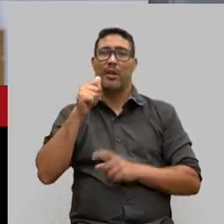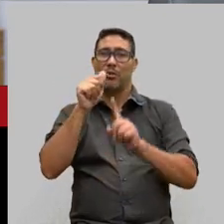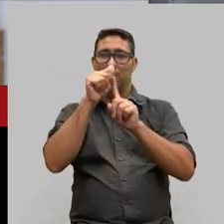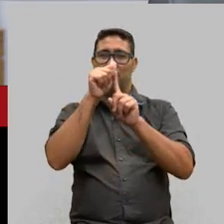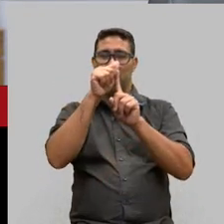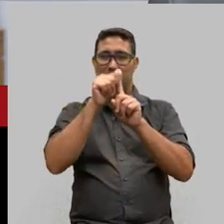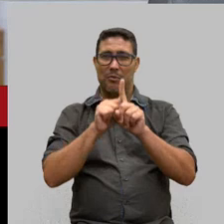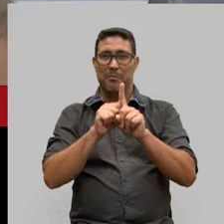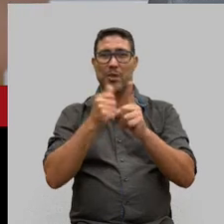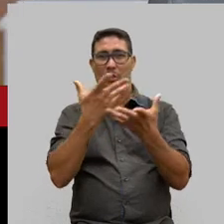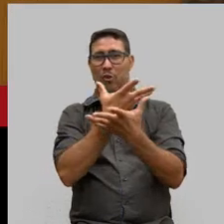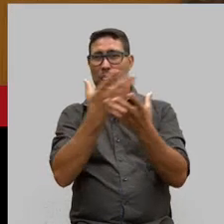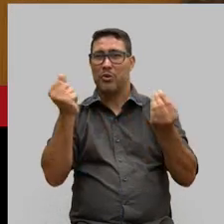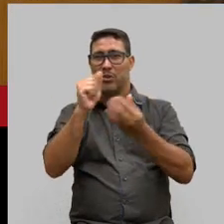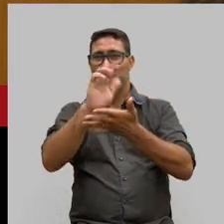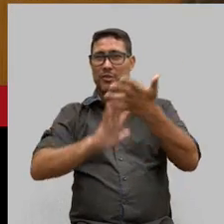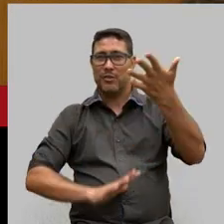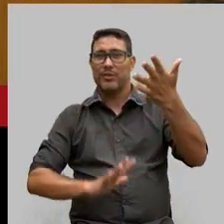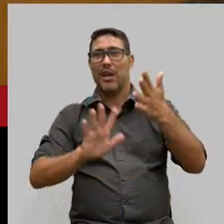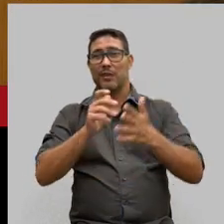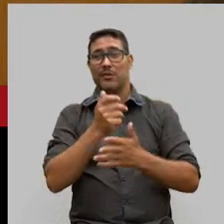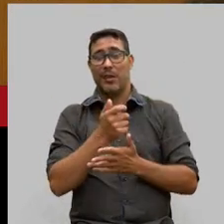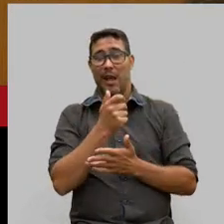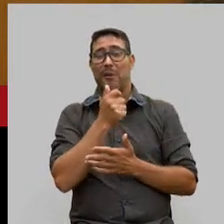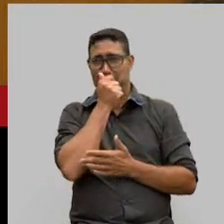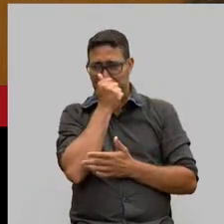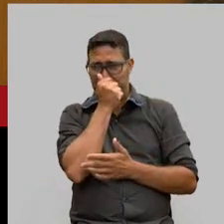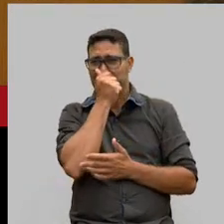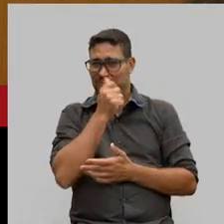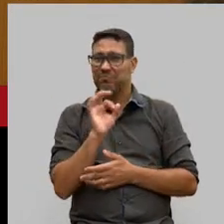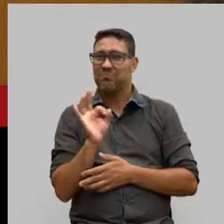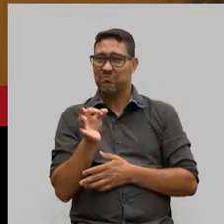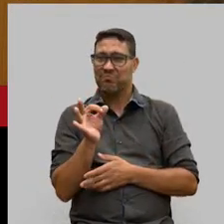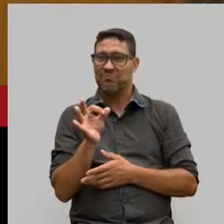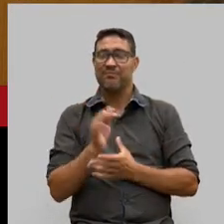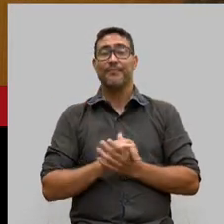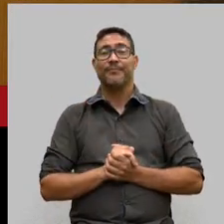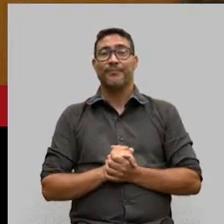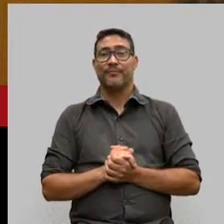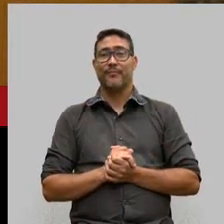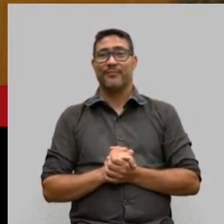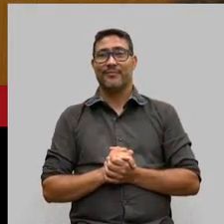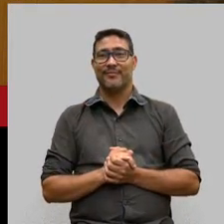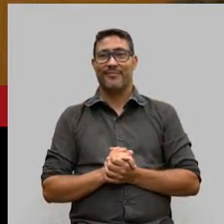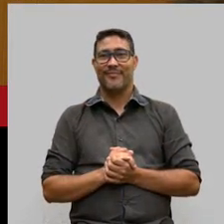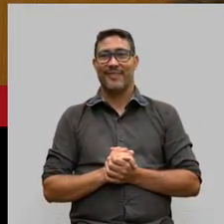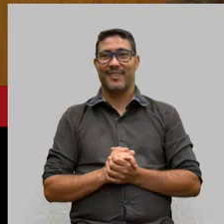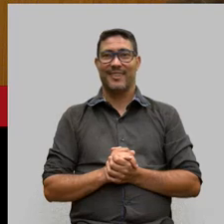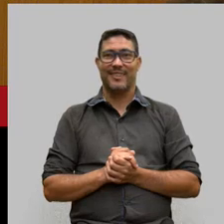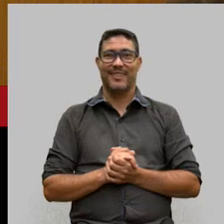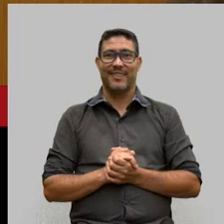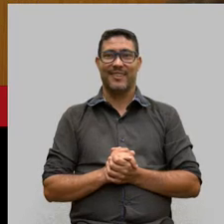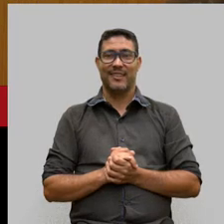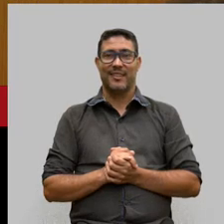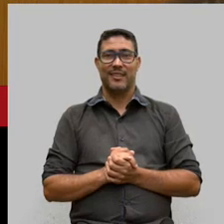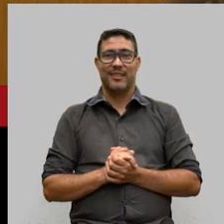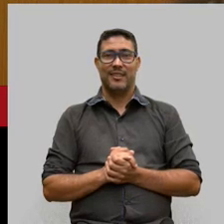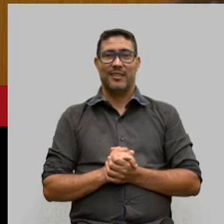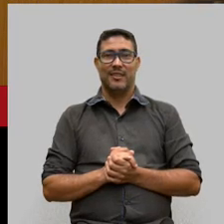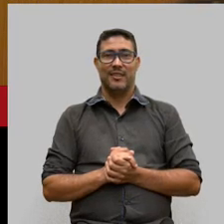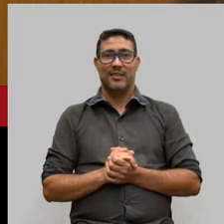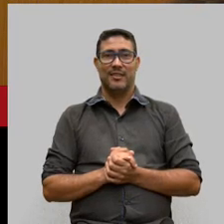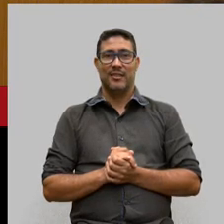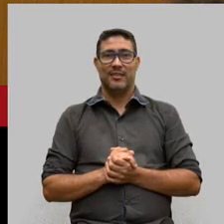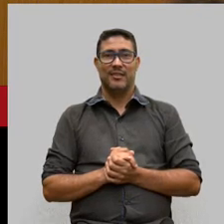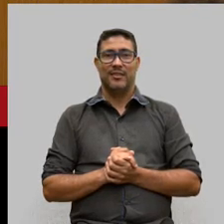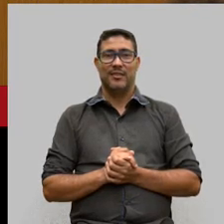obrigada tá apertado tá apertado Obrigado vamos embora mais alguém consulta se